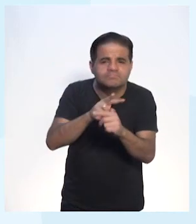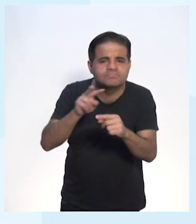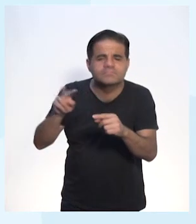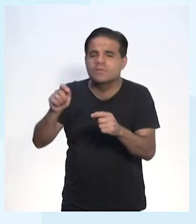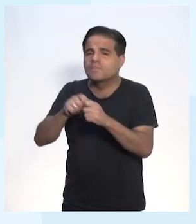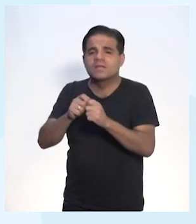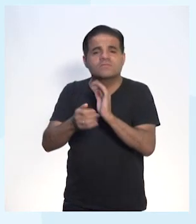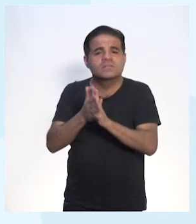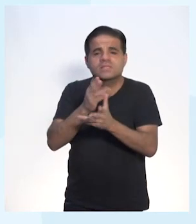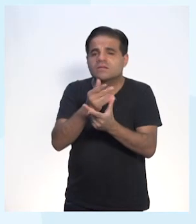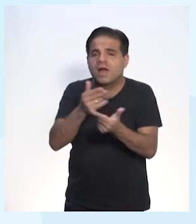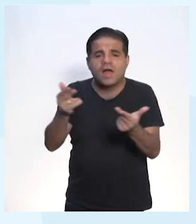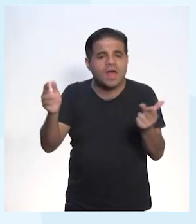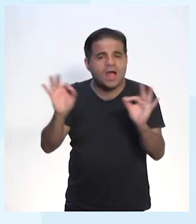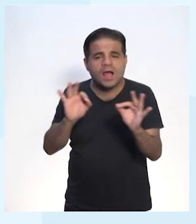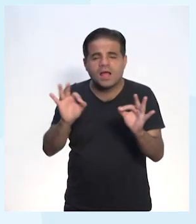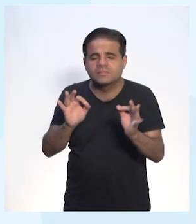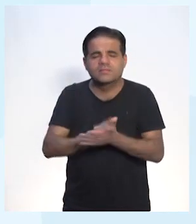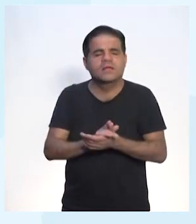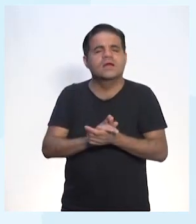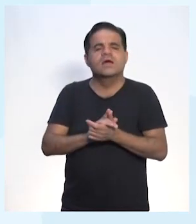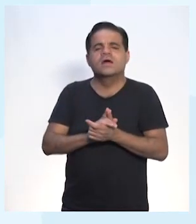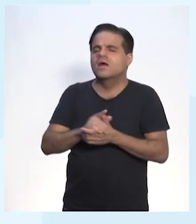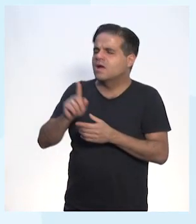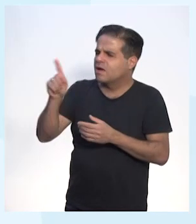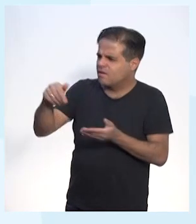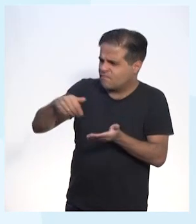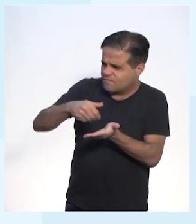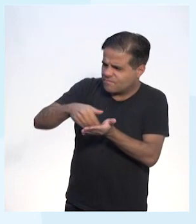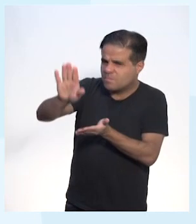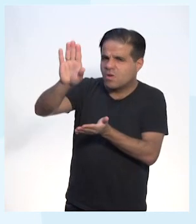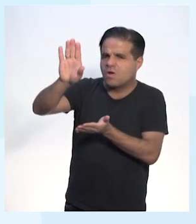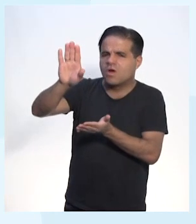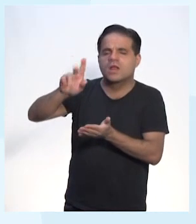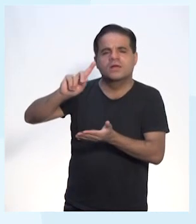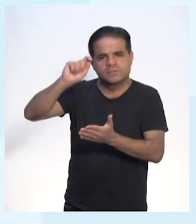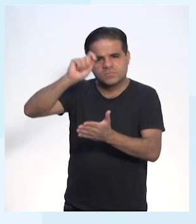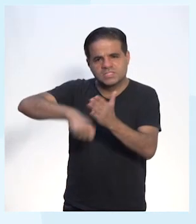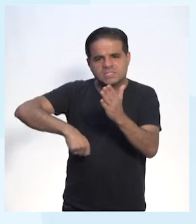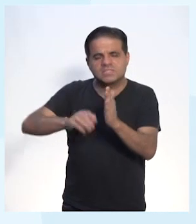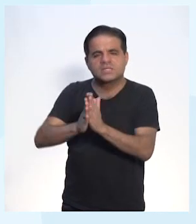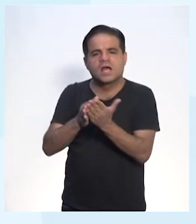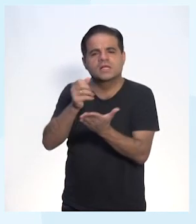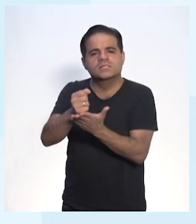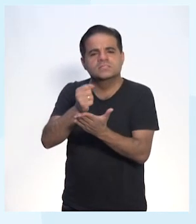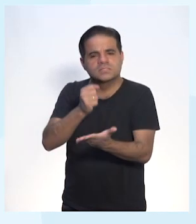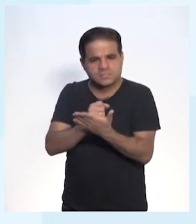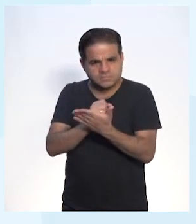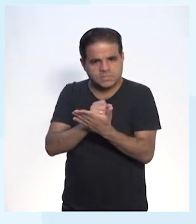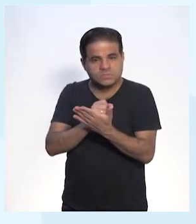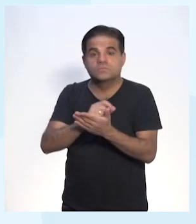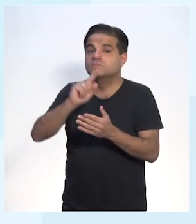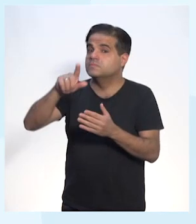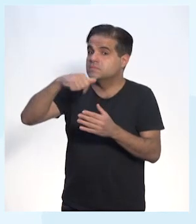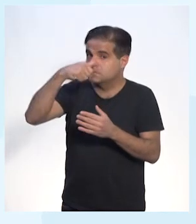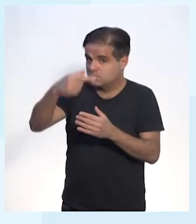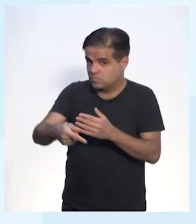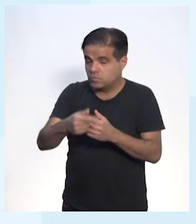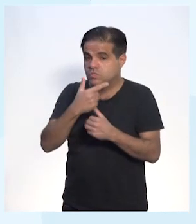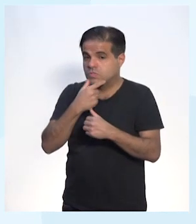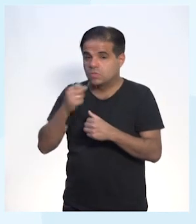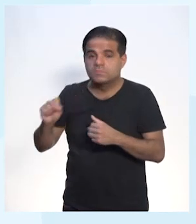situação bastante embaraçosa, que as outras flores não comentavam. Nunca, entretanto,